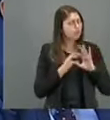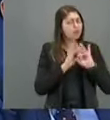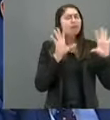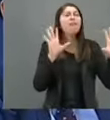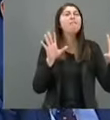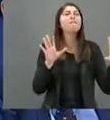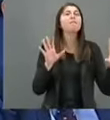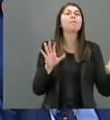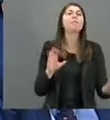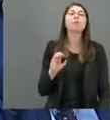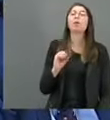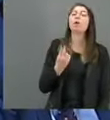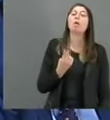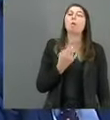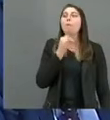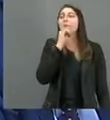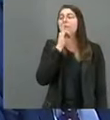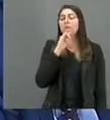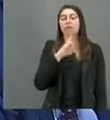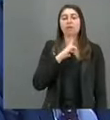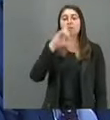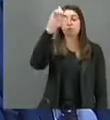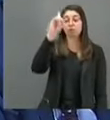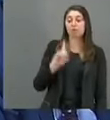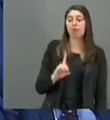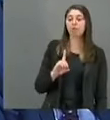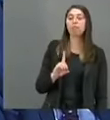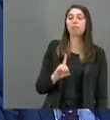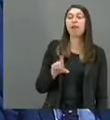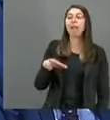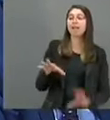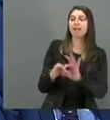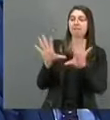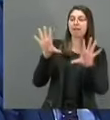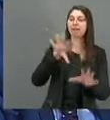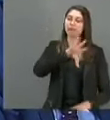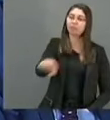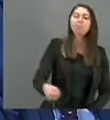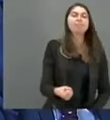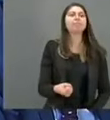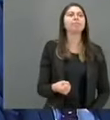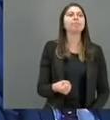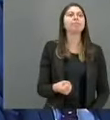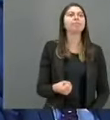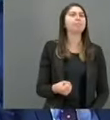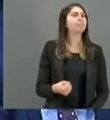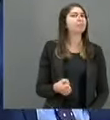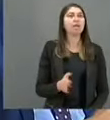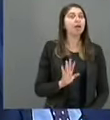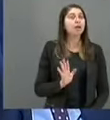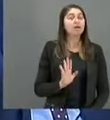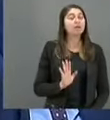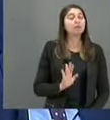Ou será que eu tenho o direito de tirar dele a liberdade de não gostar de mim?